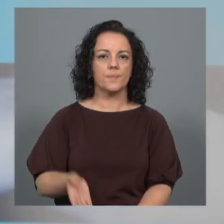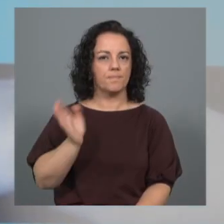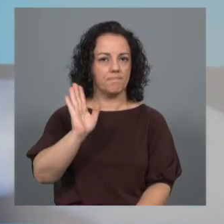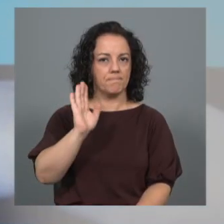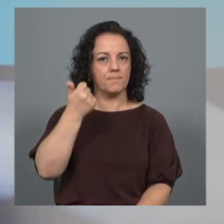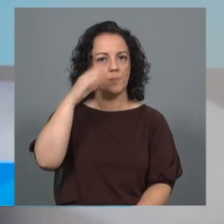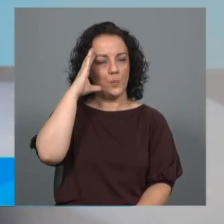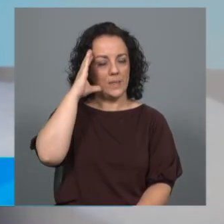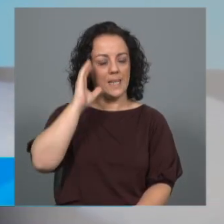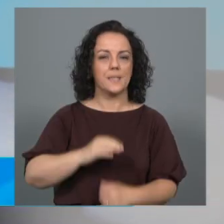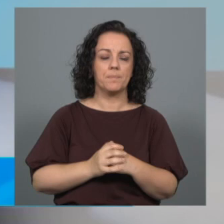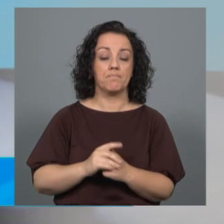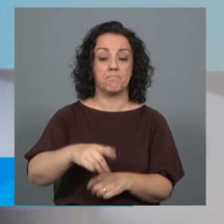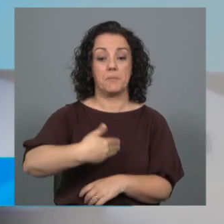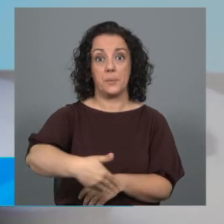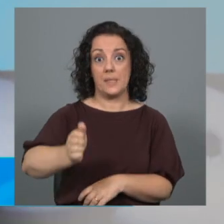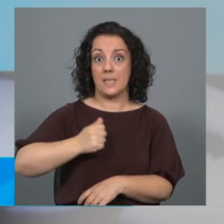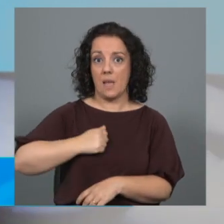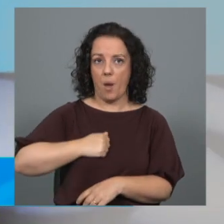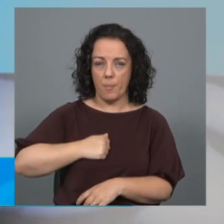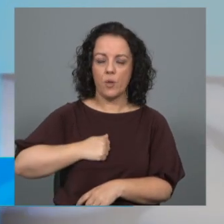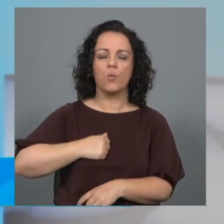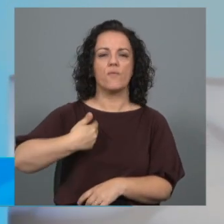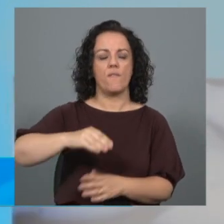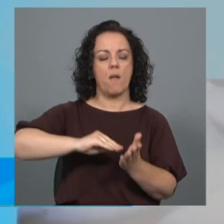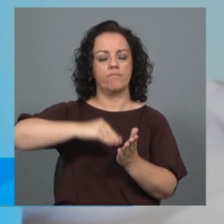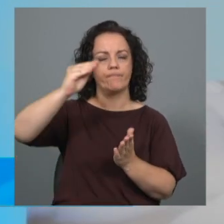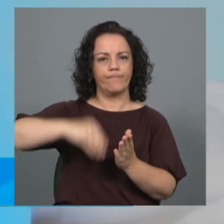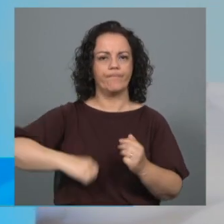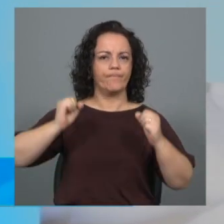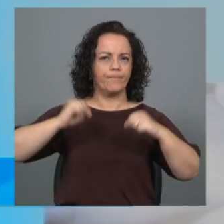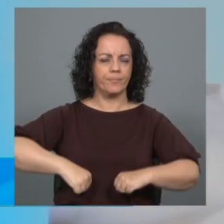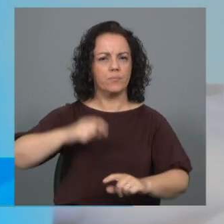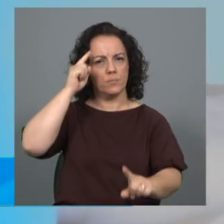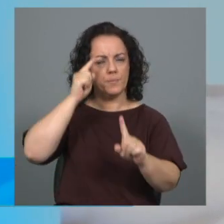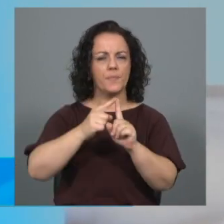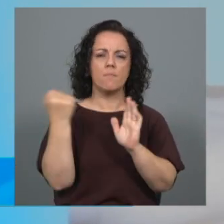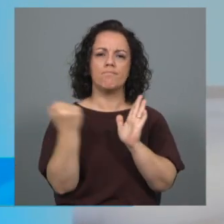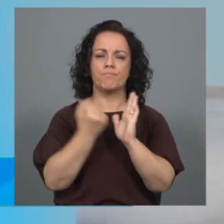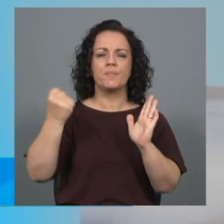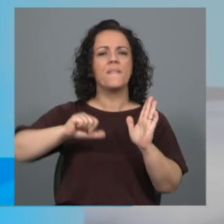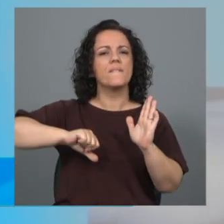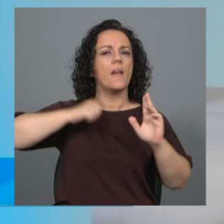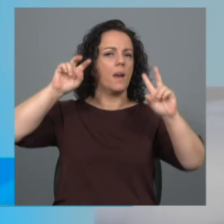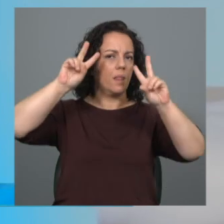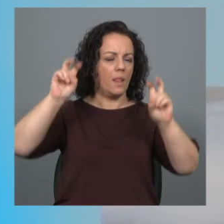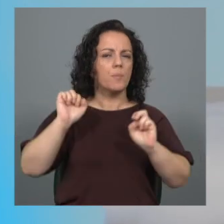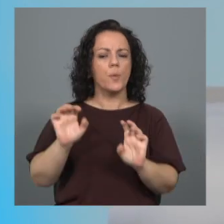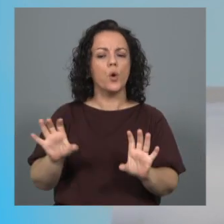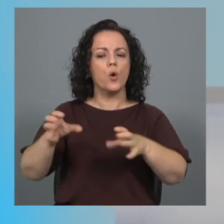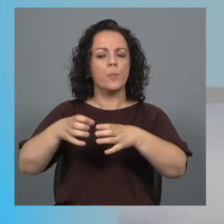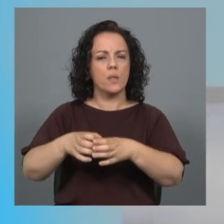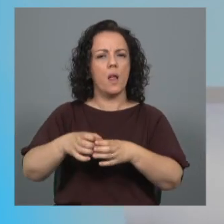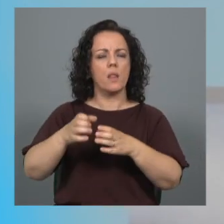Olá, boa tarde. No próximo sábado vai ser assinado o memorando para certificação verde de comunidades cristãs. A